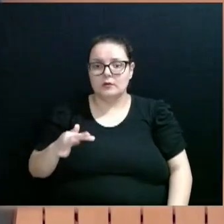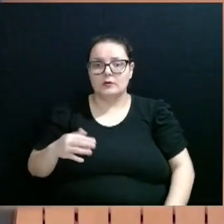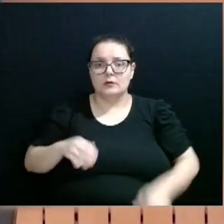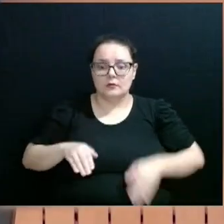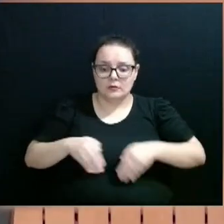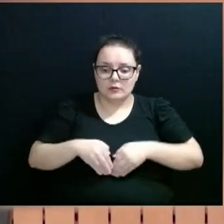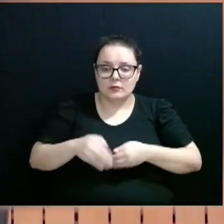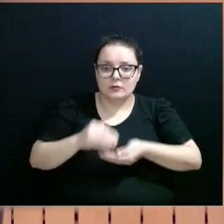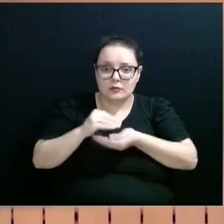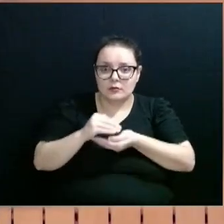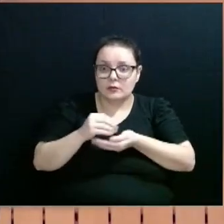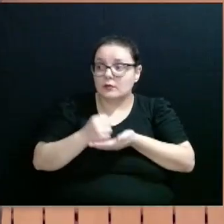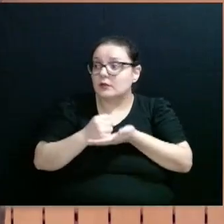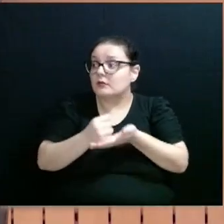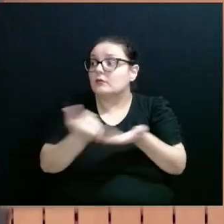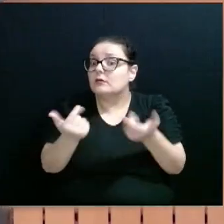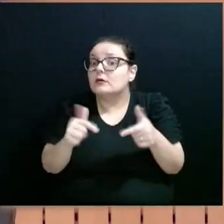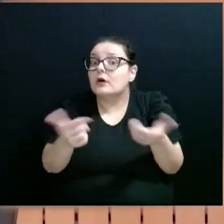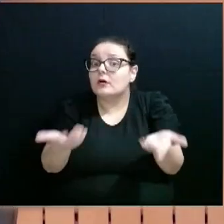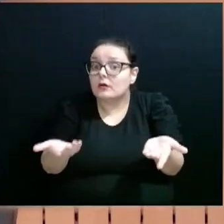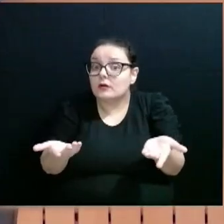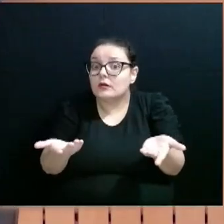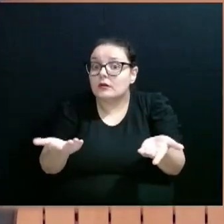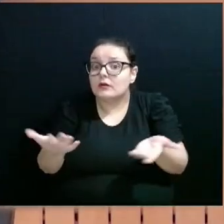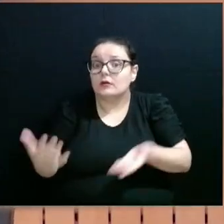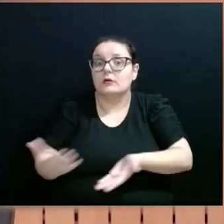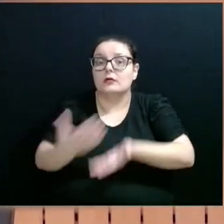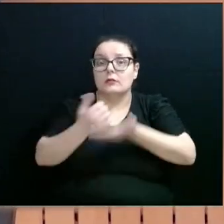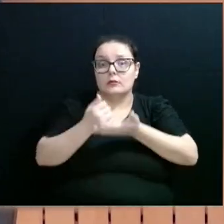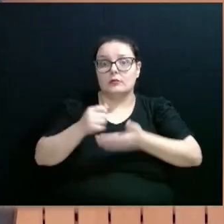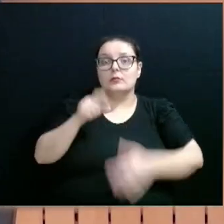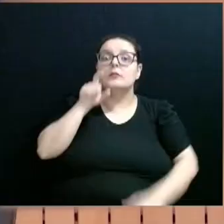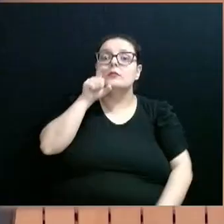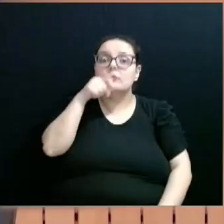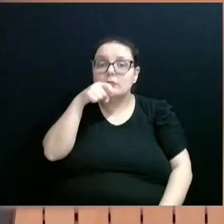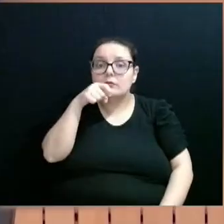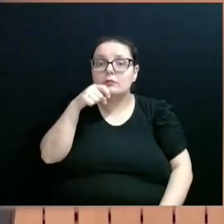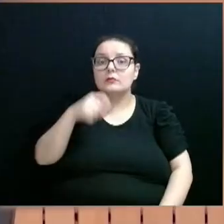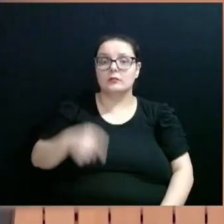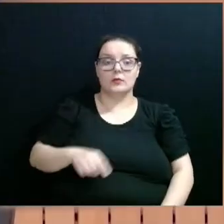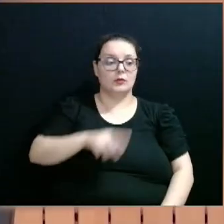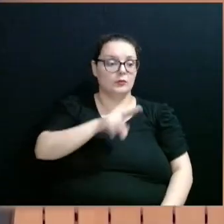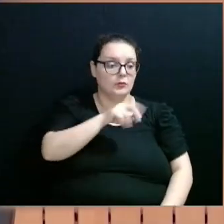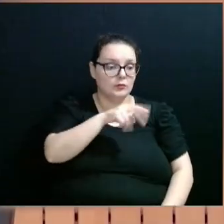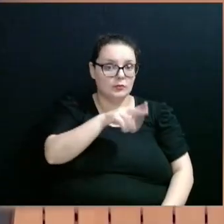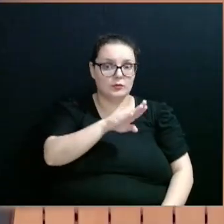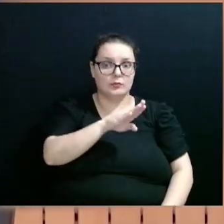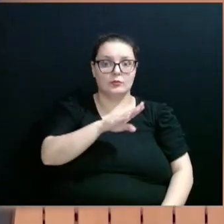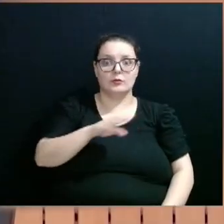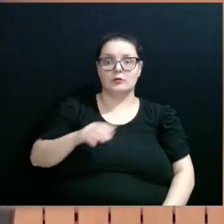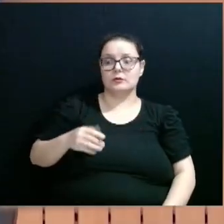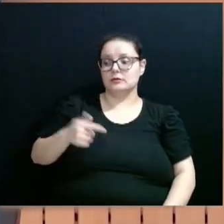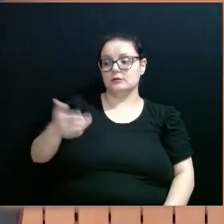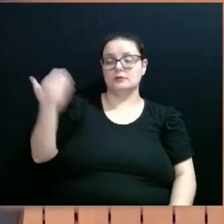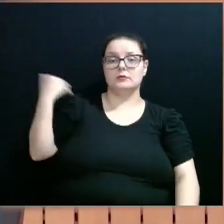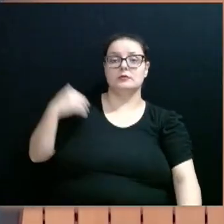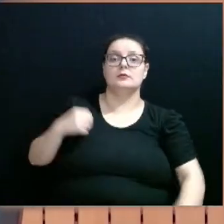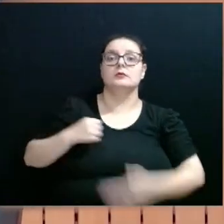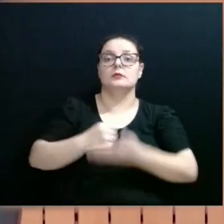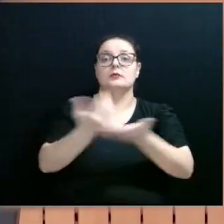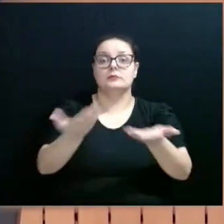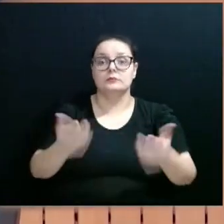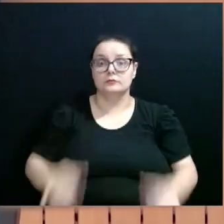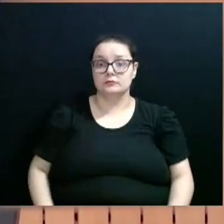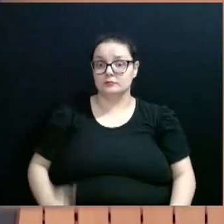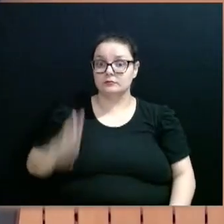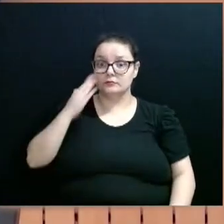onde? Você pega uma arara que está abandonada, machucado, um urubu machucado no Cambuí semana passada. Você leva onde? Sabe o que acontece? Se você